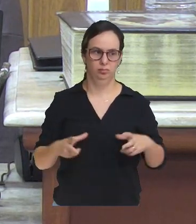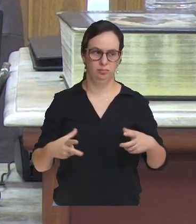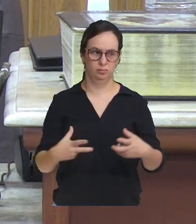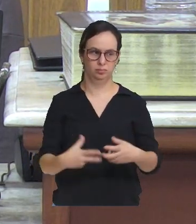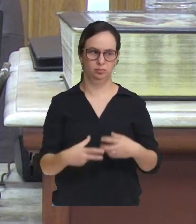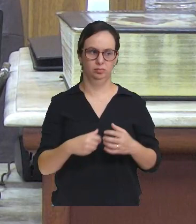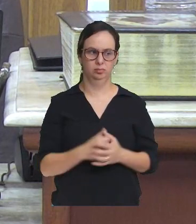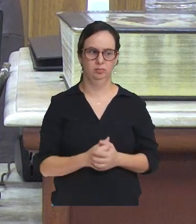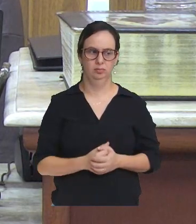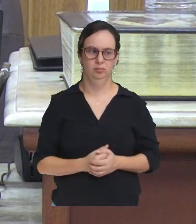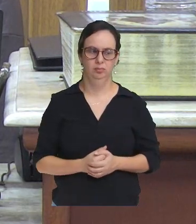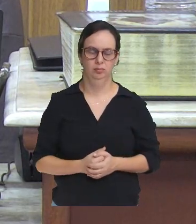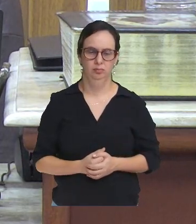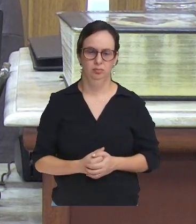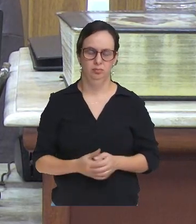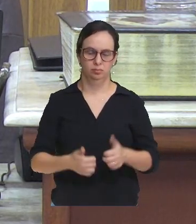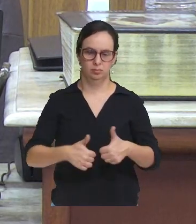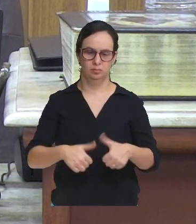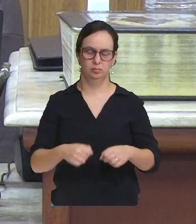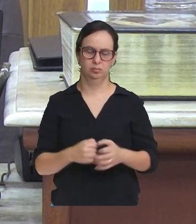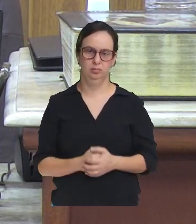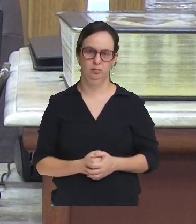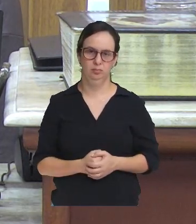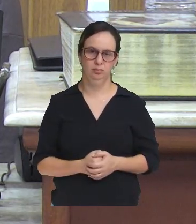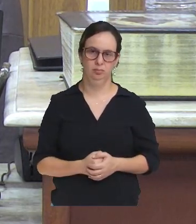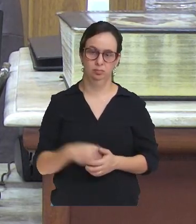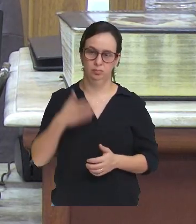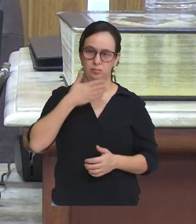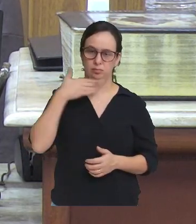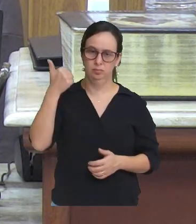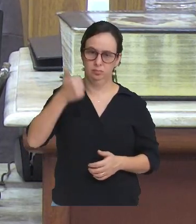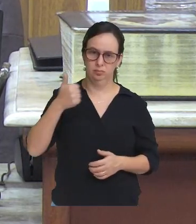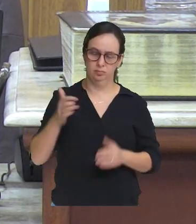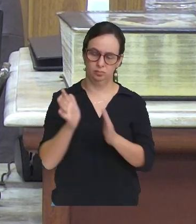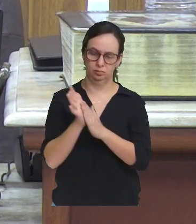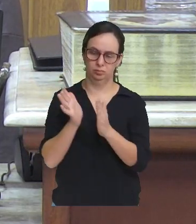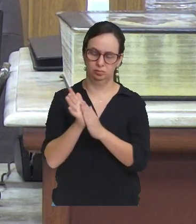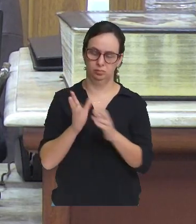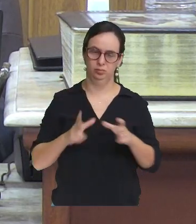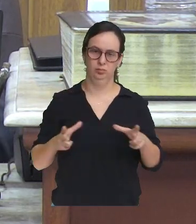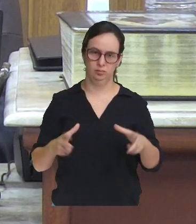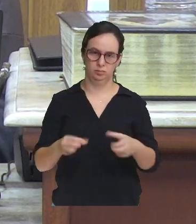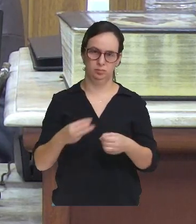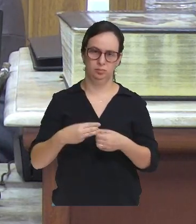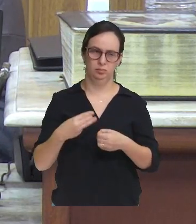nossos trabalhos aqui na Câmara de Assis. Então, parabéns à Câmara Municipal de Assis.